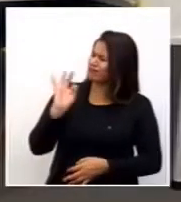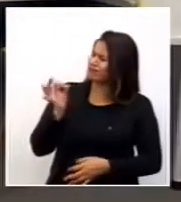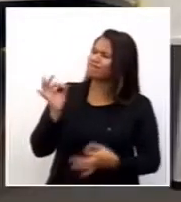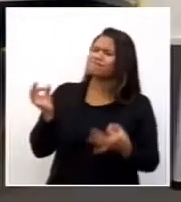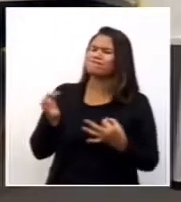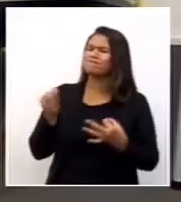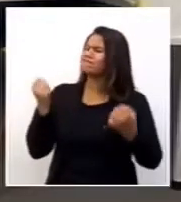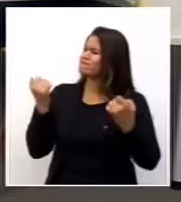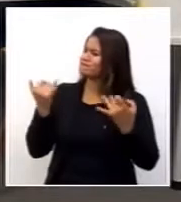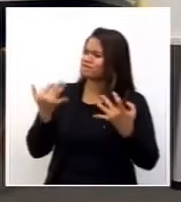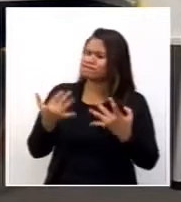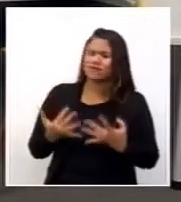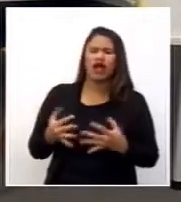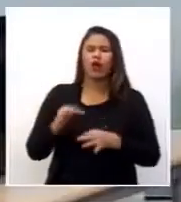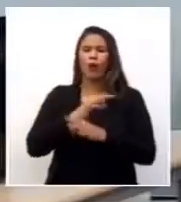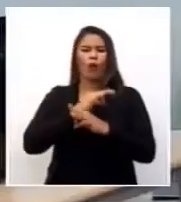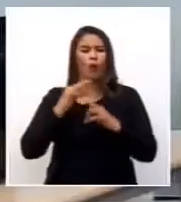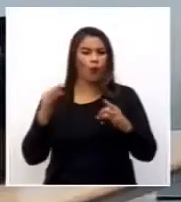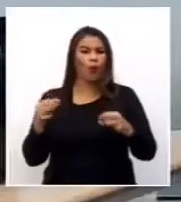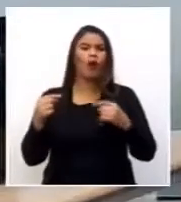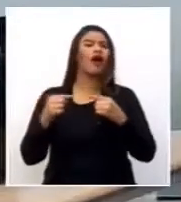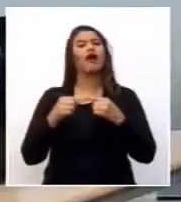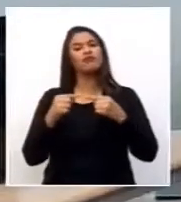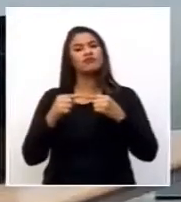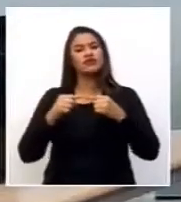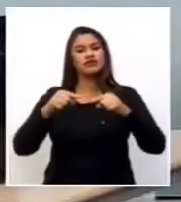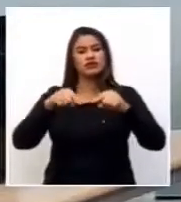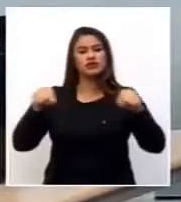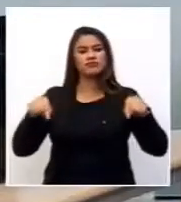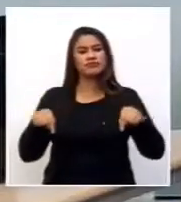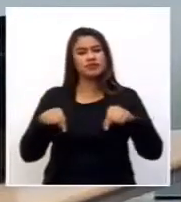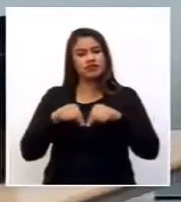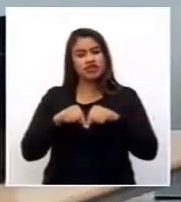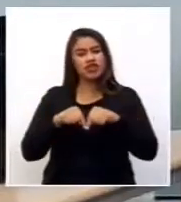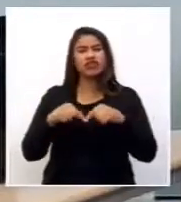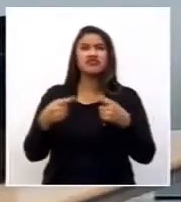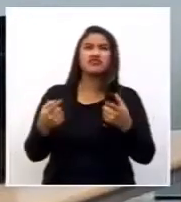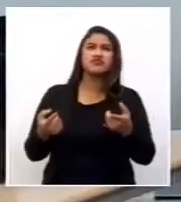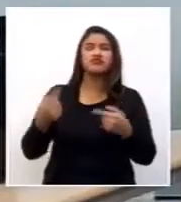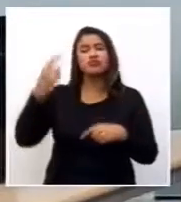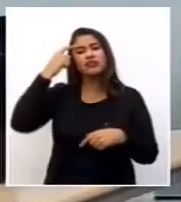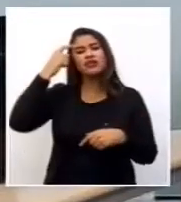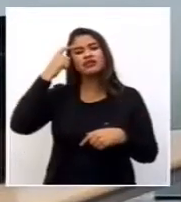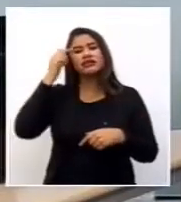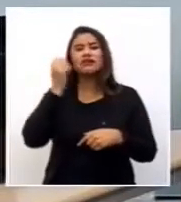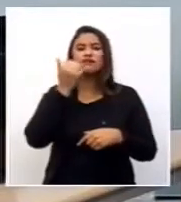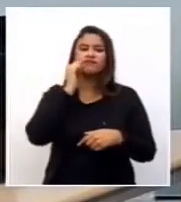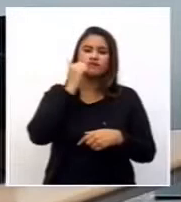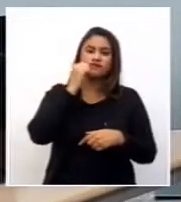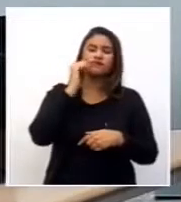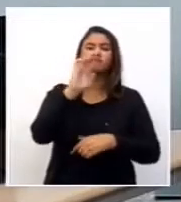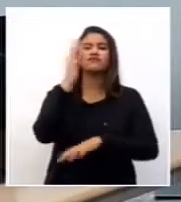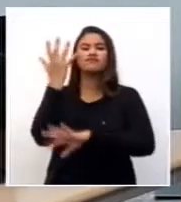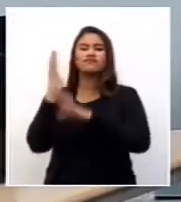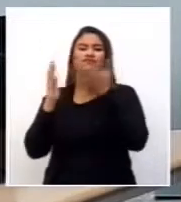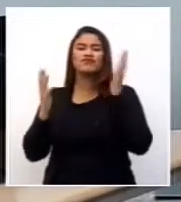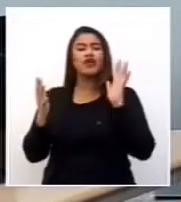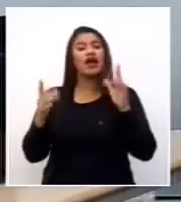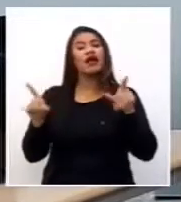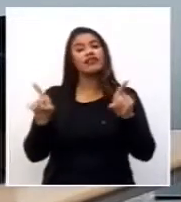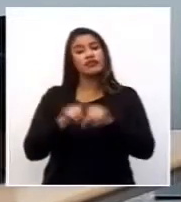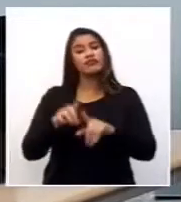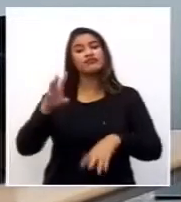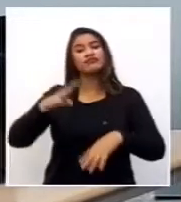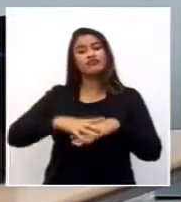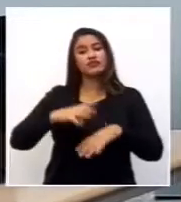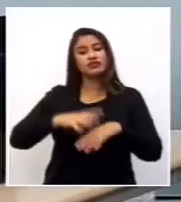E você acabou discorrendo, né, esses ambientes na perspectiva das ciências da natureza. Né? Aí, na matemática,